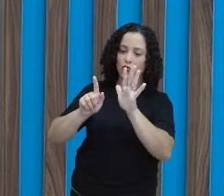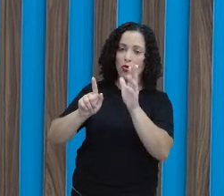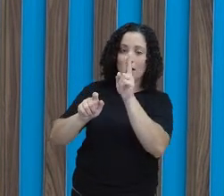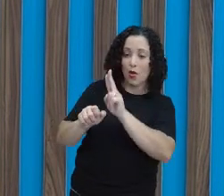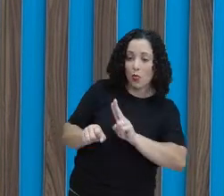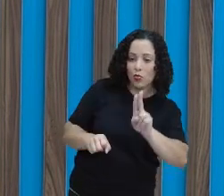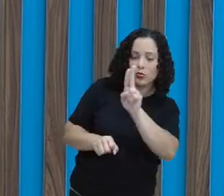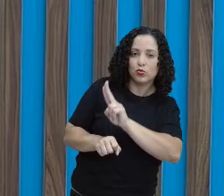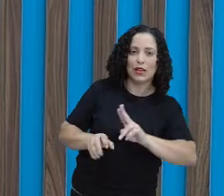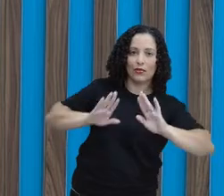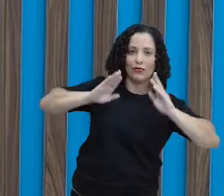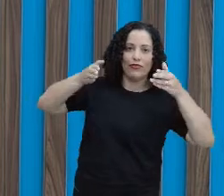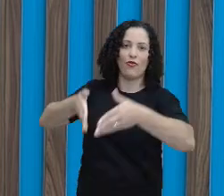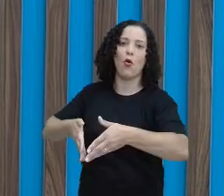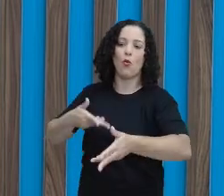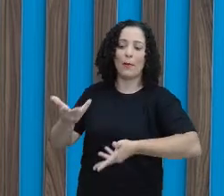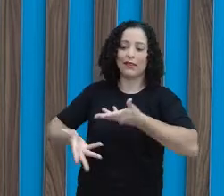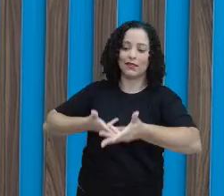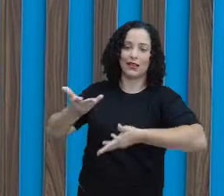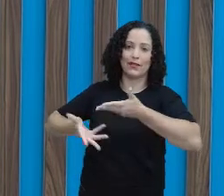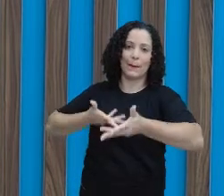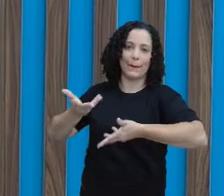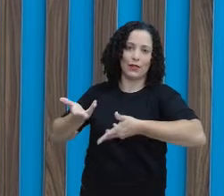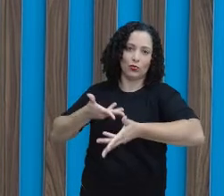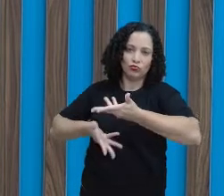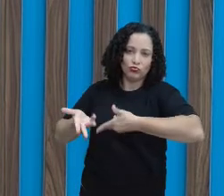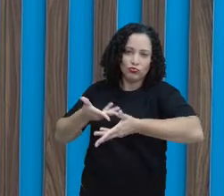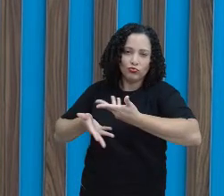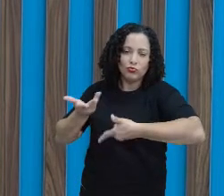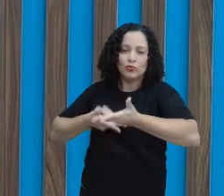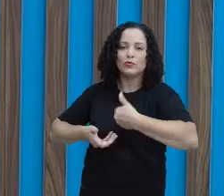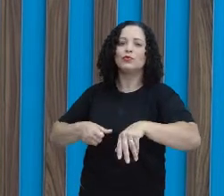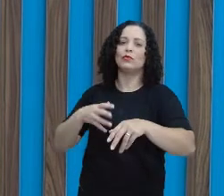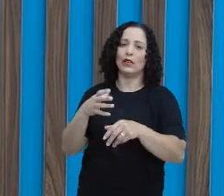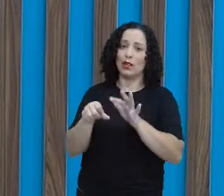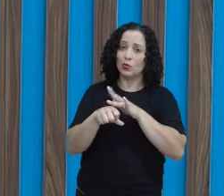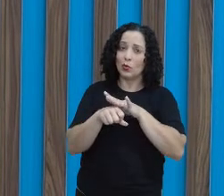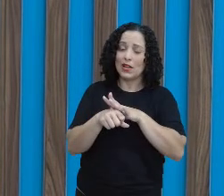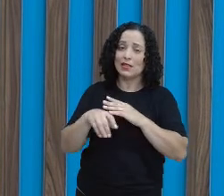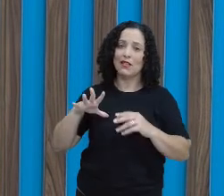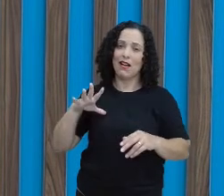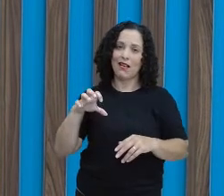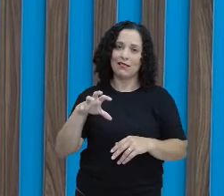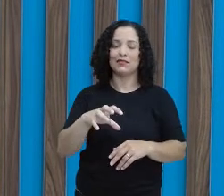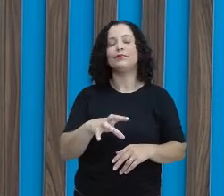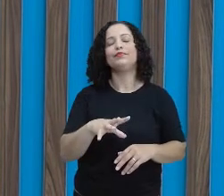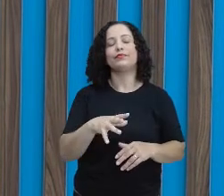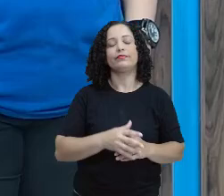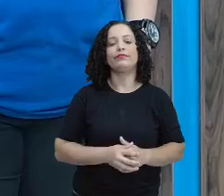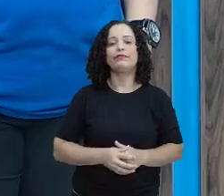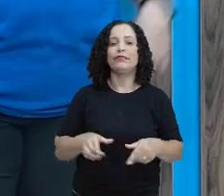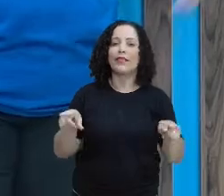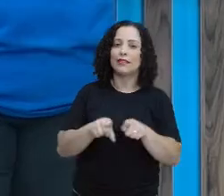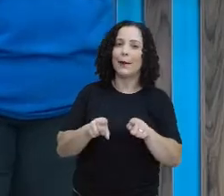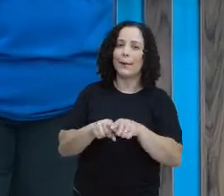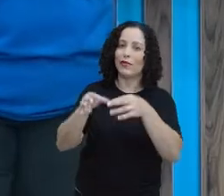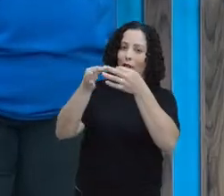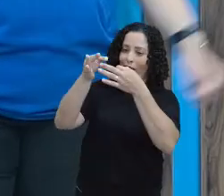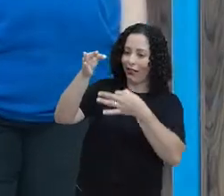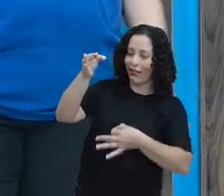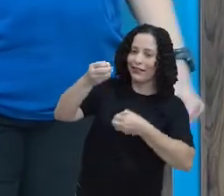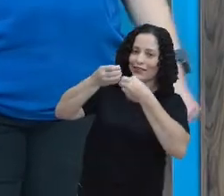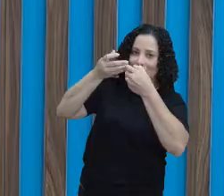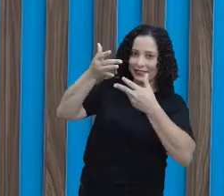sendo utilizado para o tratamento do câncer. E para falar do tratamento do câncer, professora Carol, eu vou me alongar um pouquinho na minha fala aqui.